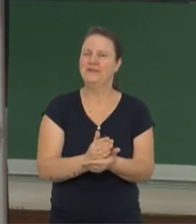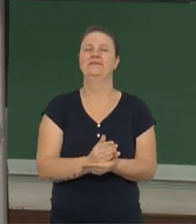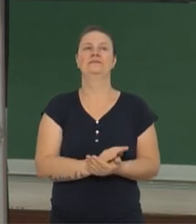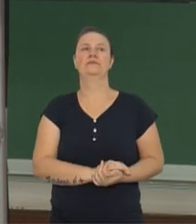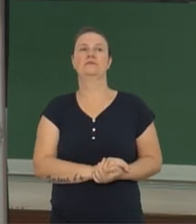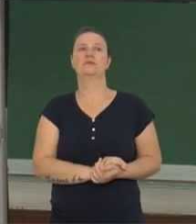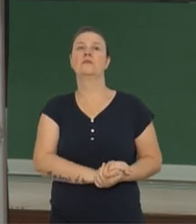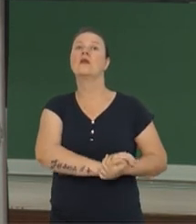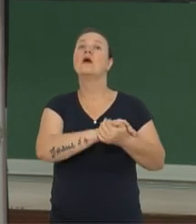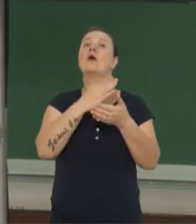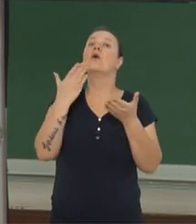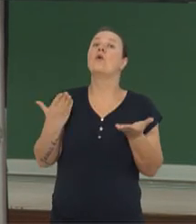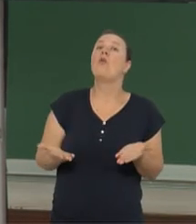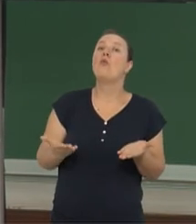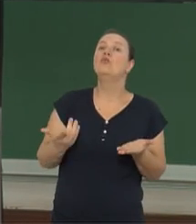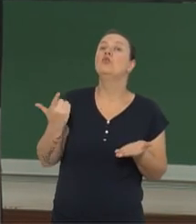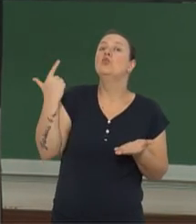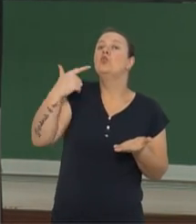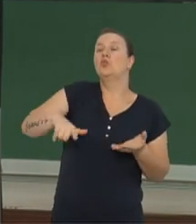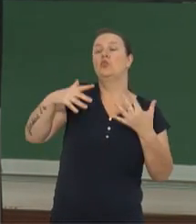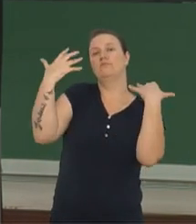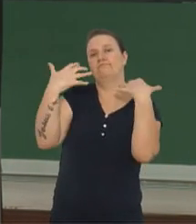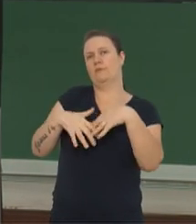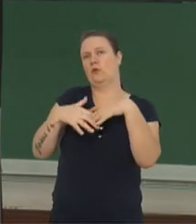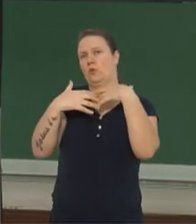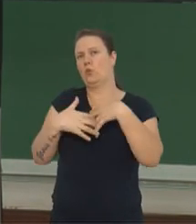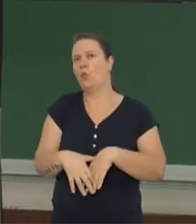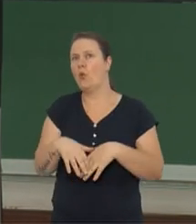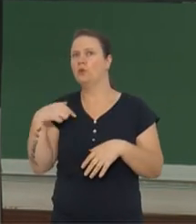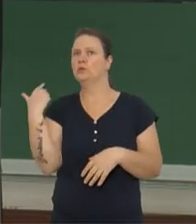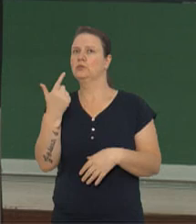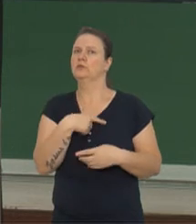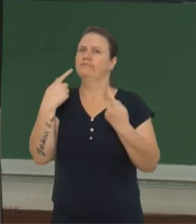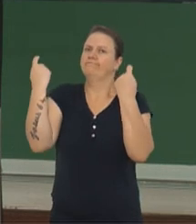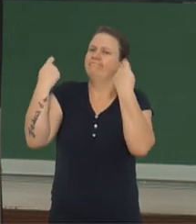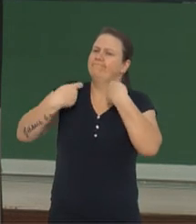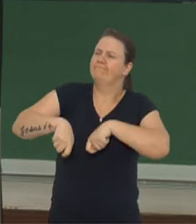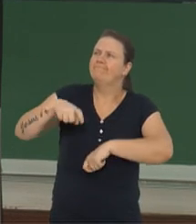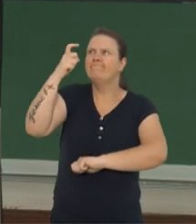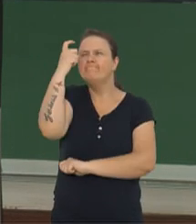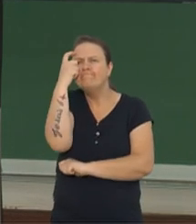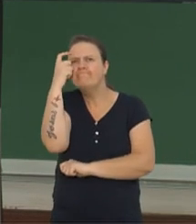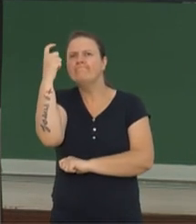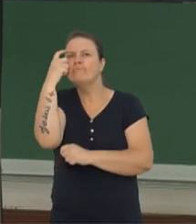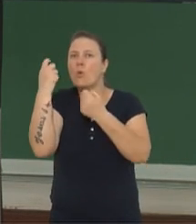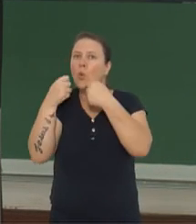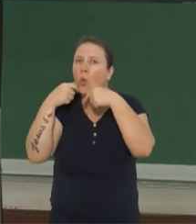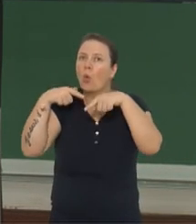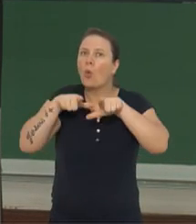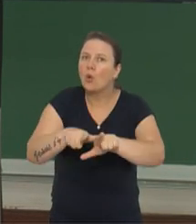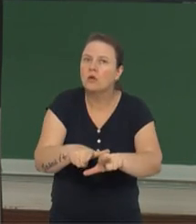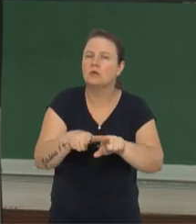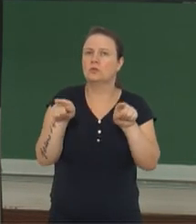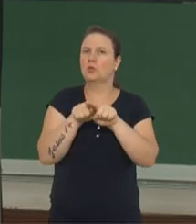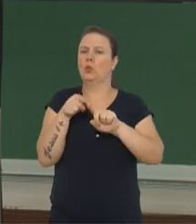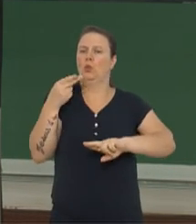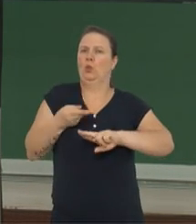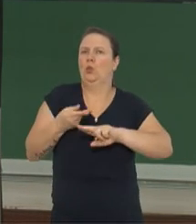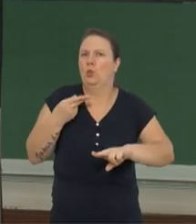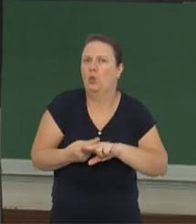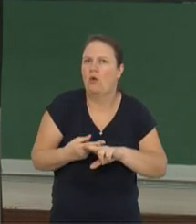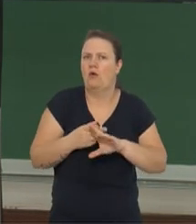Ah, outra reflexão. Pues, necessitamos fazer reflexões sobre o lenguaje, lo que estamos usando, lo que